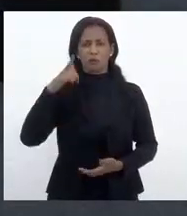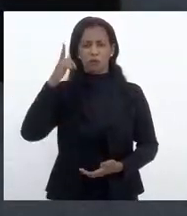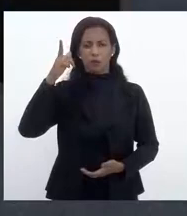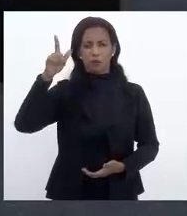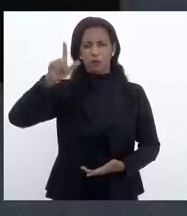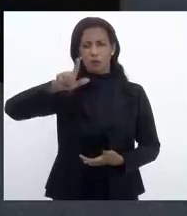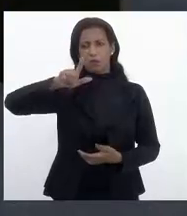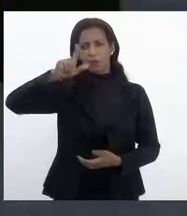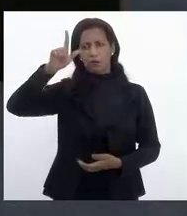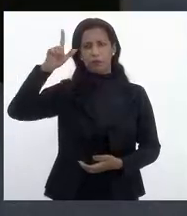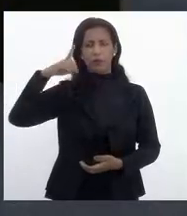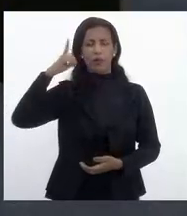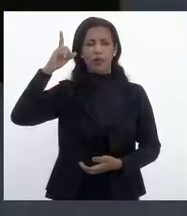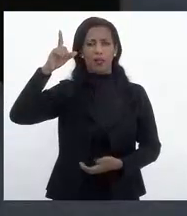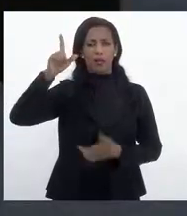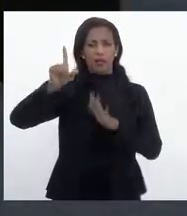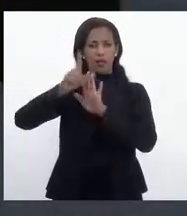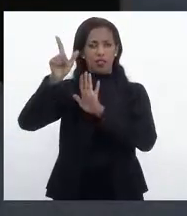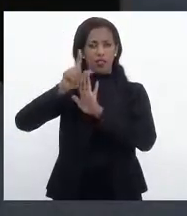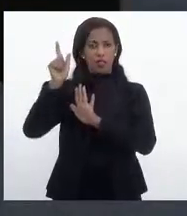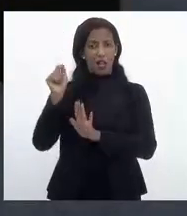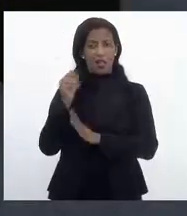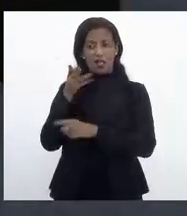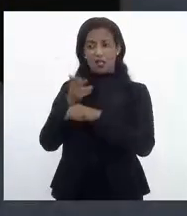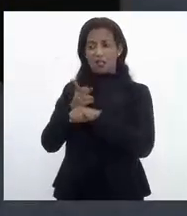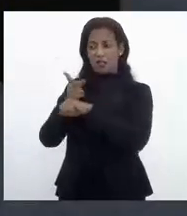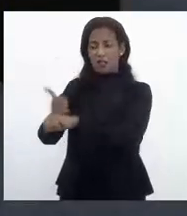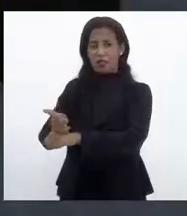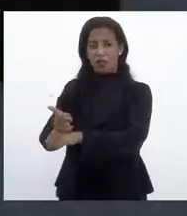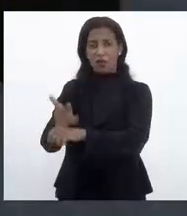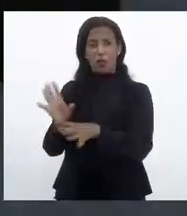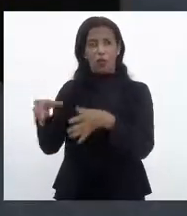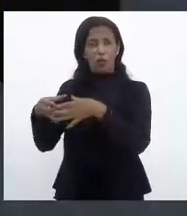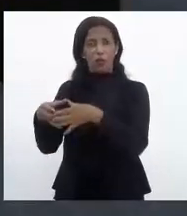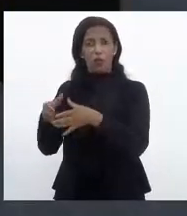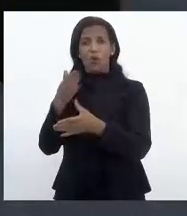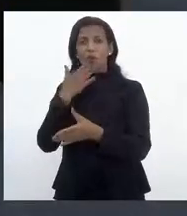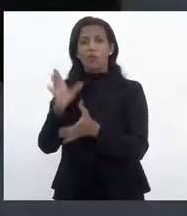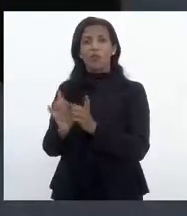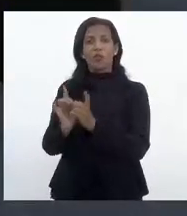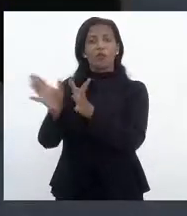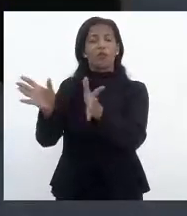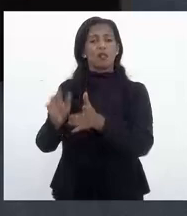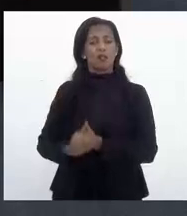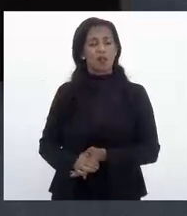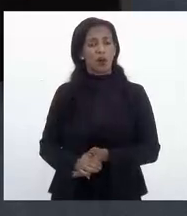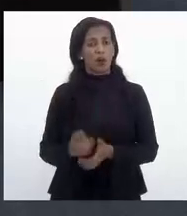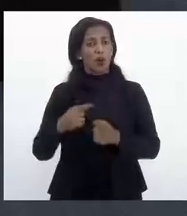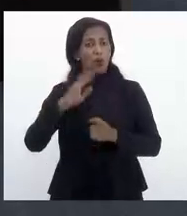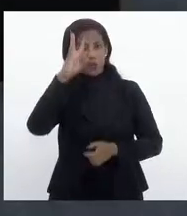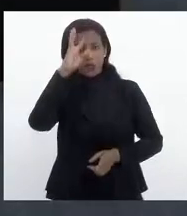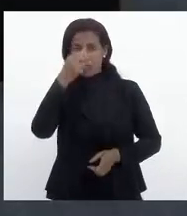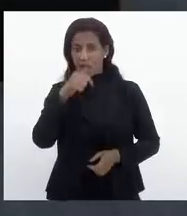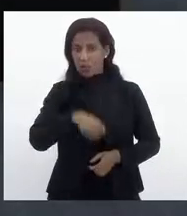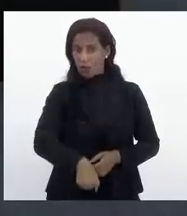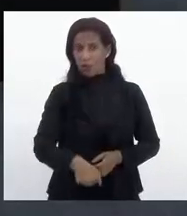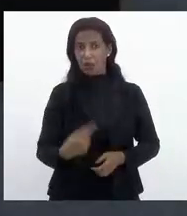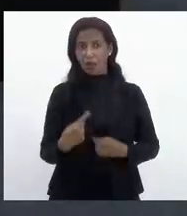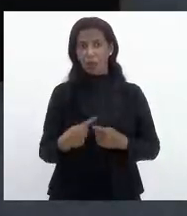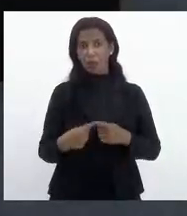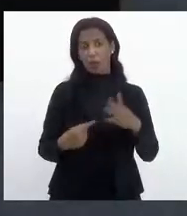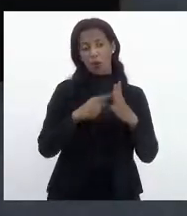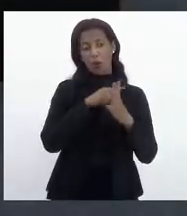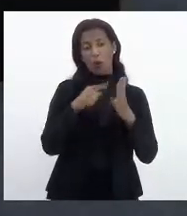se vai ter que bater na porta do conselho do regime de recuperação fiscal e pedir autorização o que se decidia quem não está decidido porque